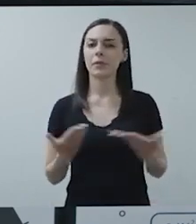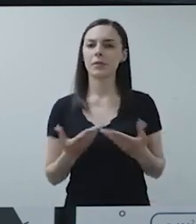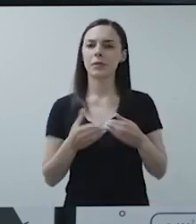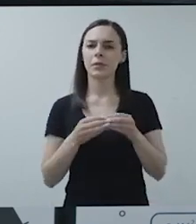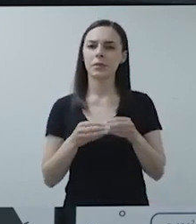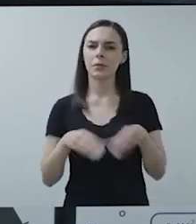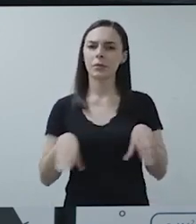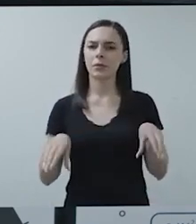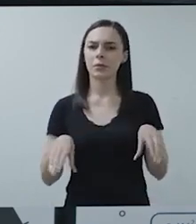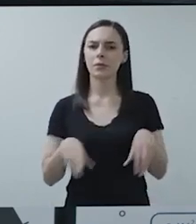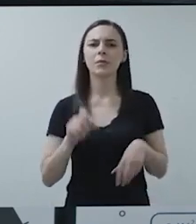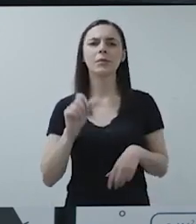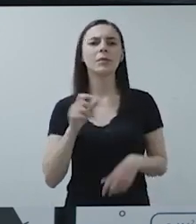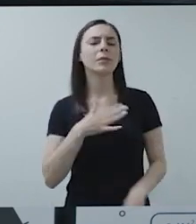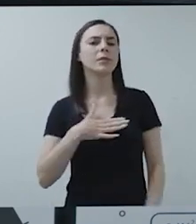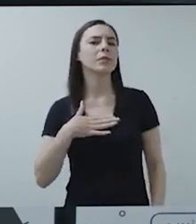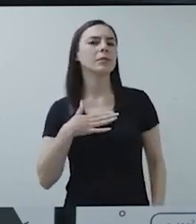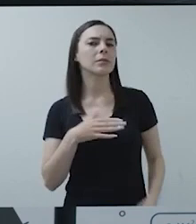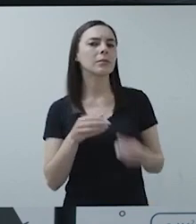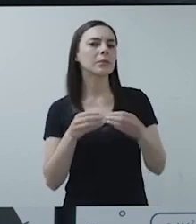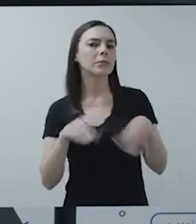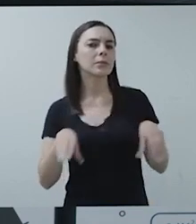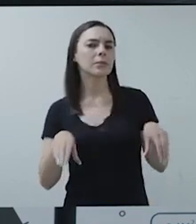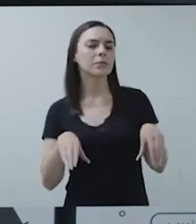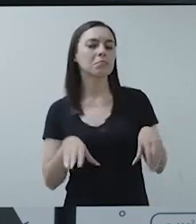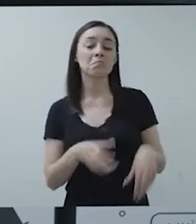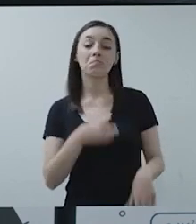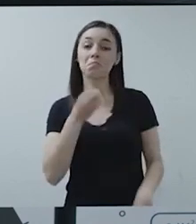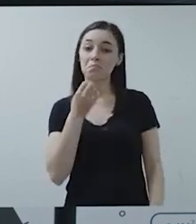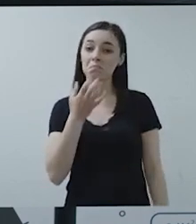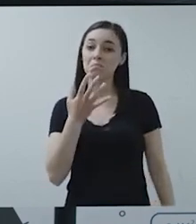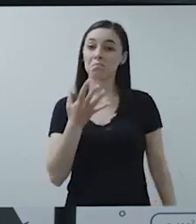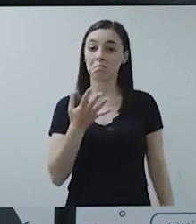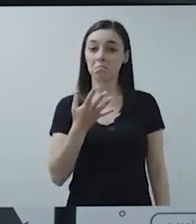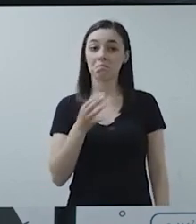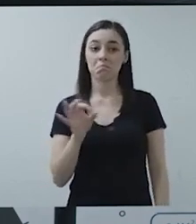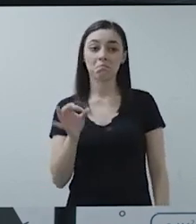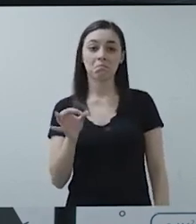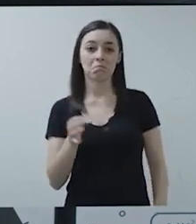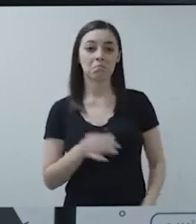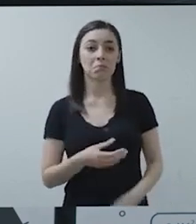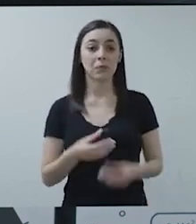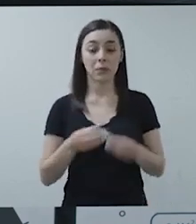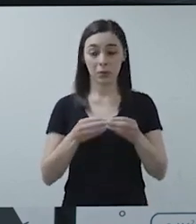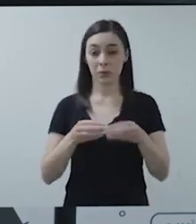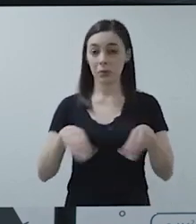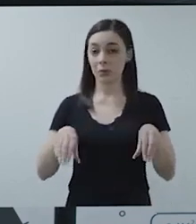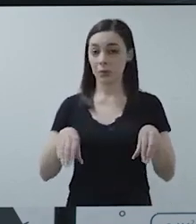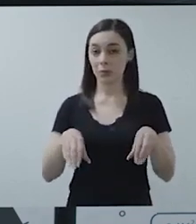Ovo. Quem gosta de ovo? É muito bom, né? Então, o ovo.